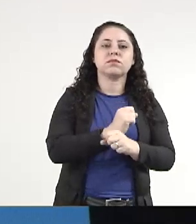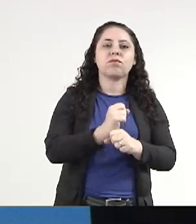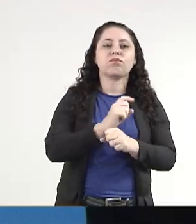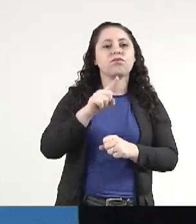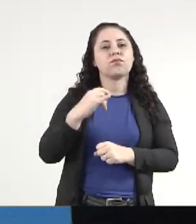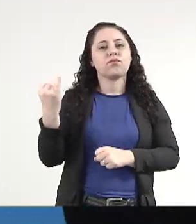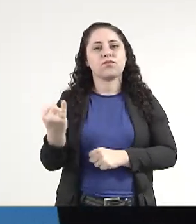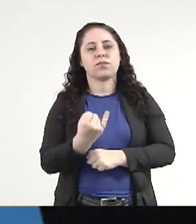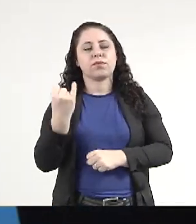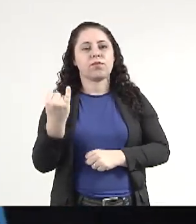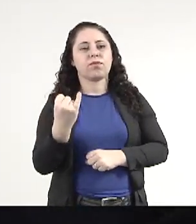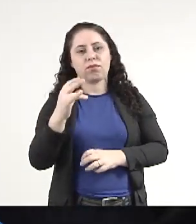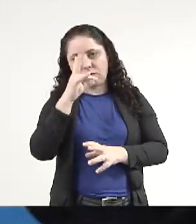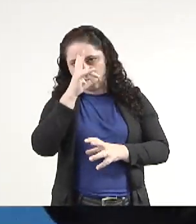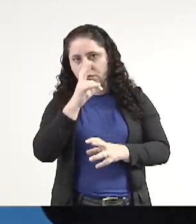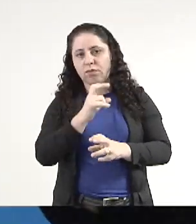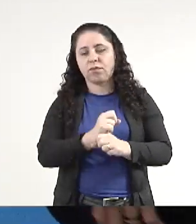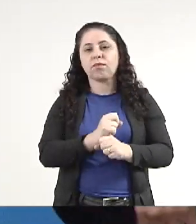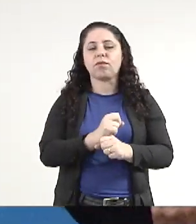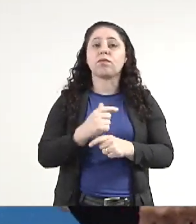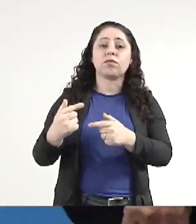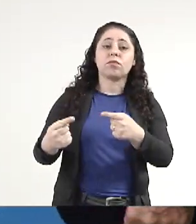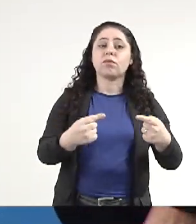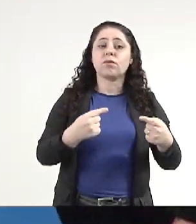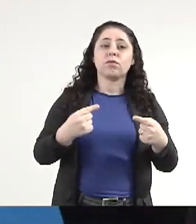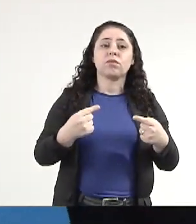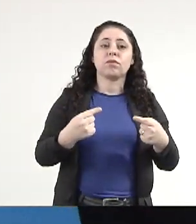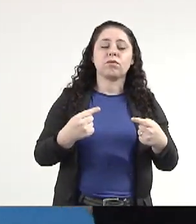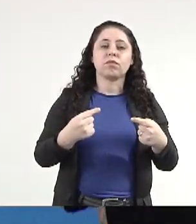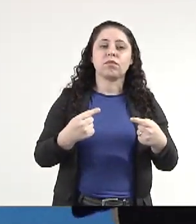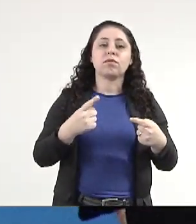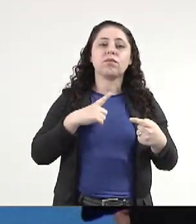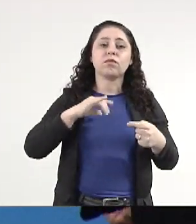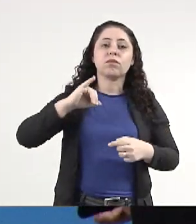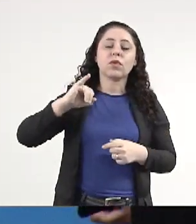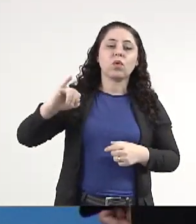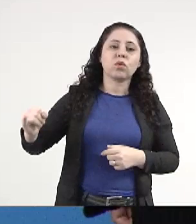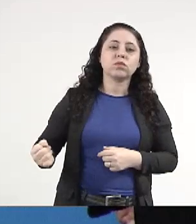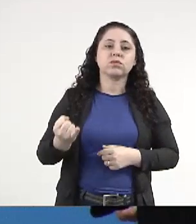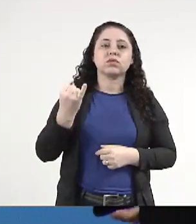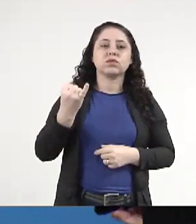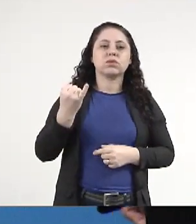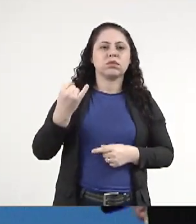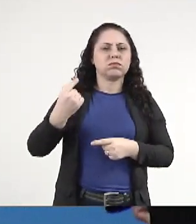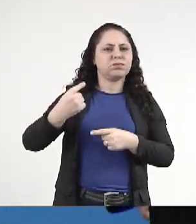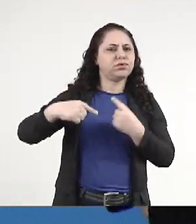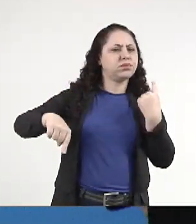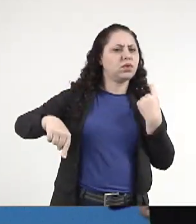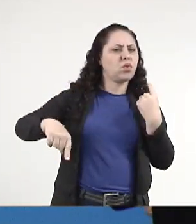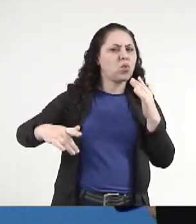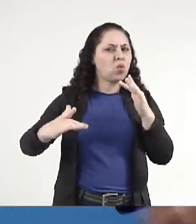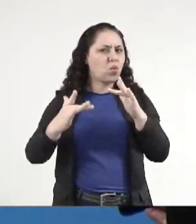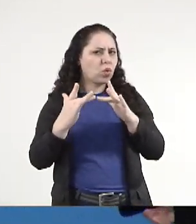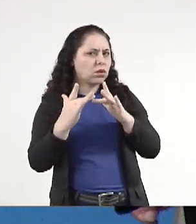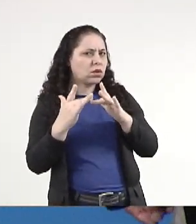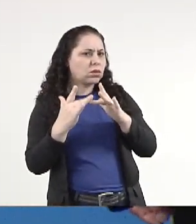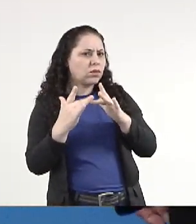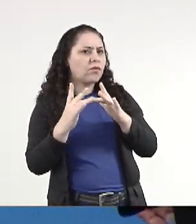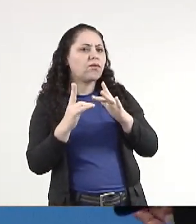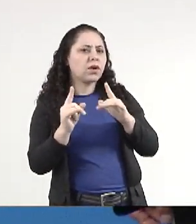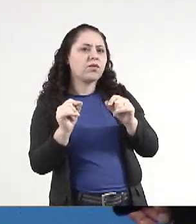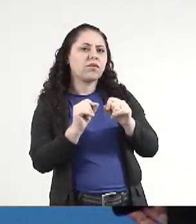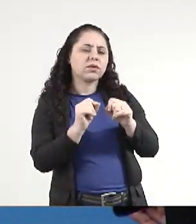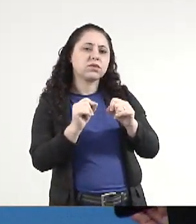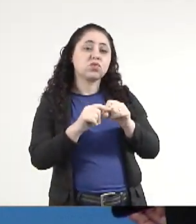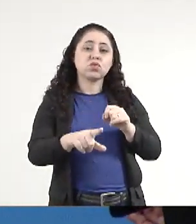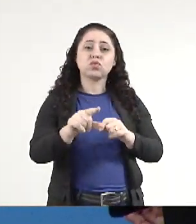ela é fundamental para fortalecer o debate, para garantir que o povo tenha oportunidade de divergir, de concordar, de discordar, de fazer as